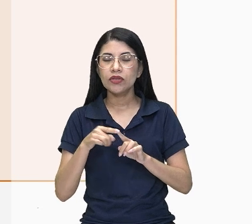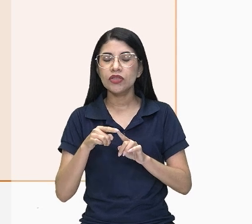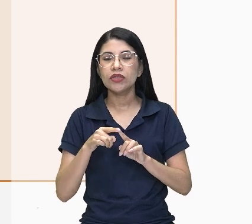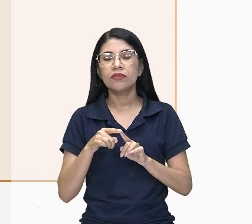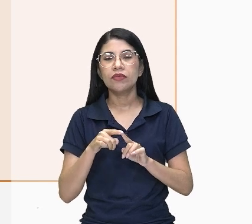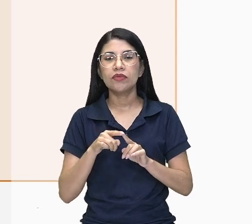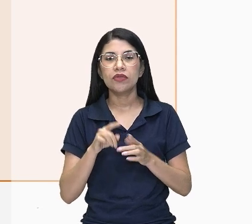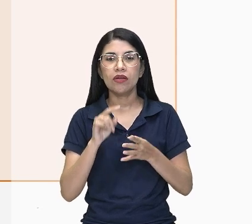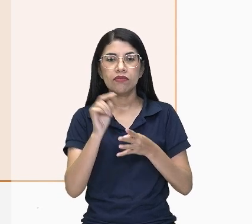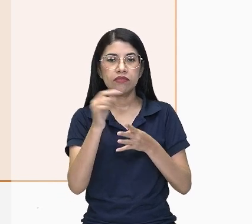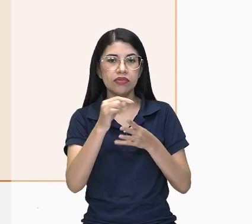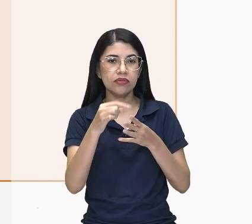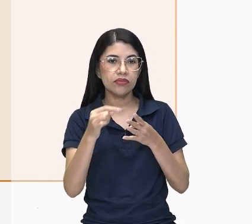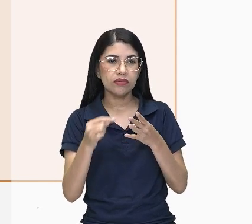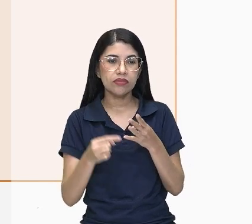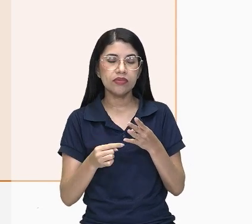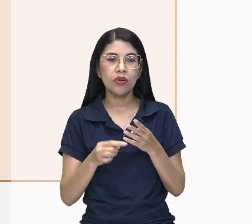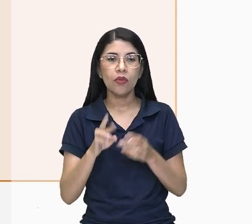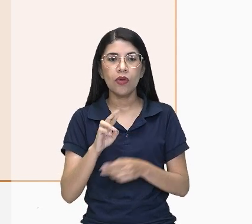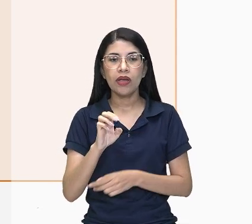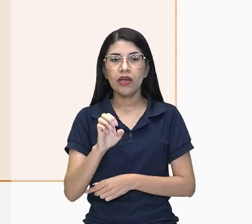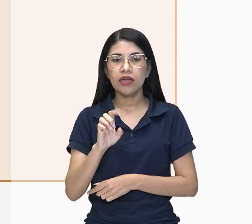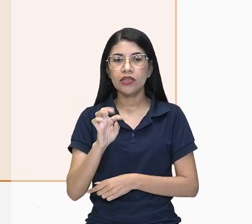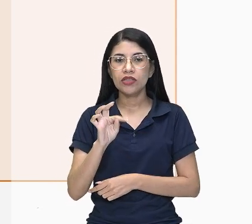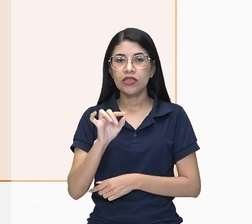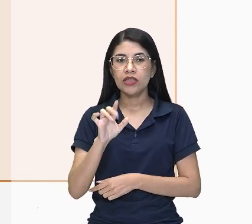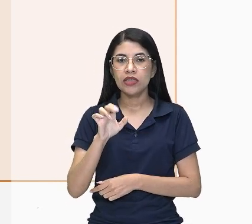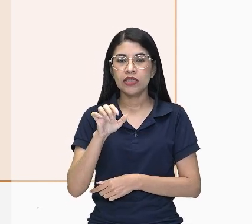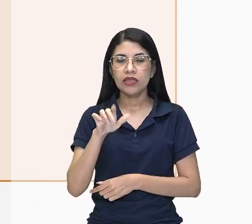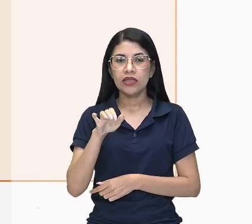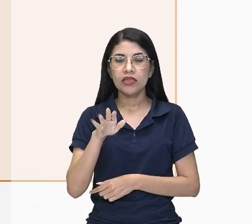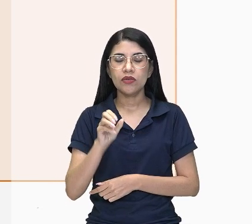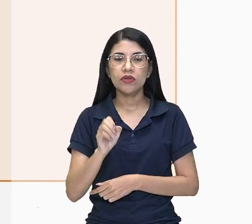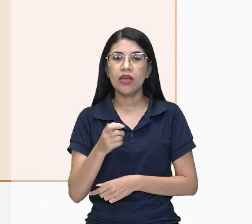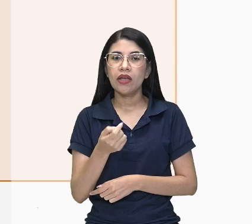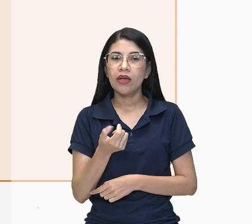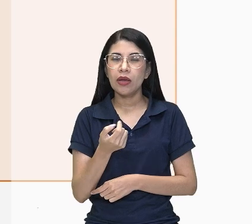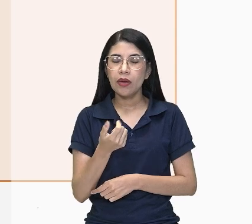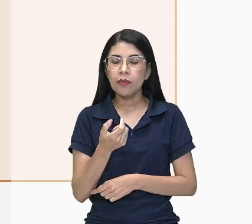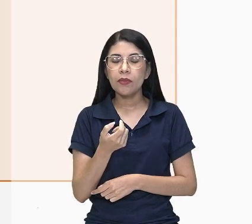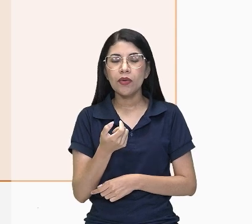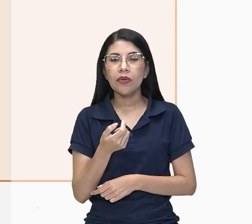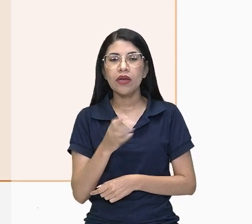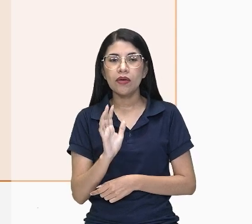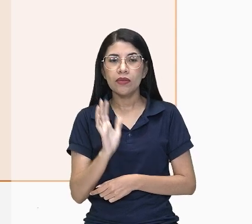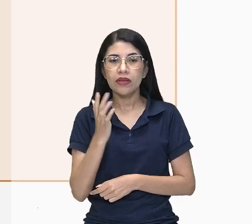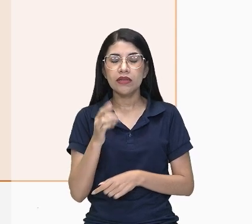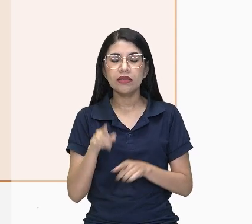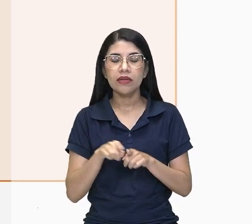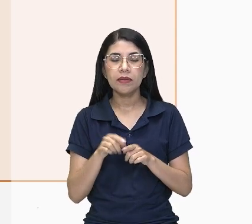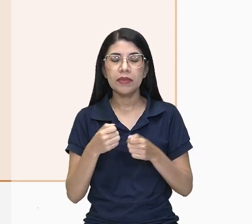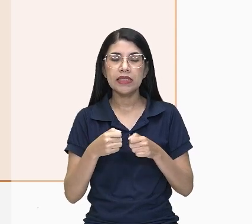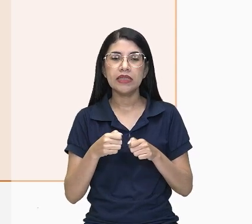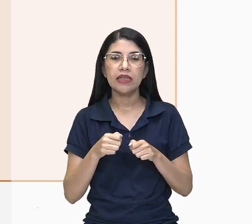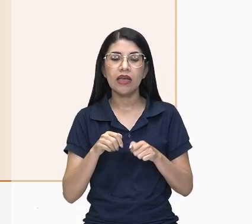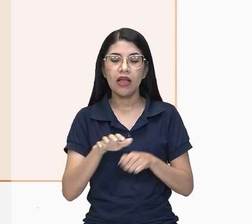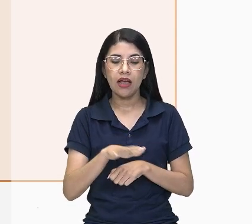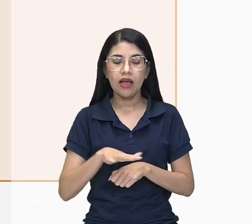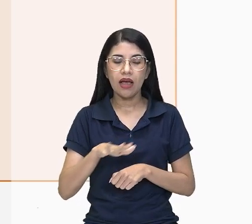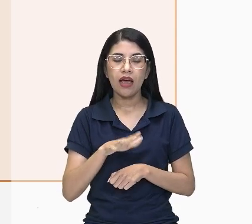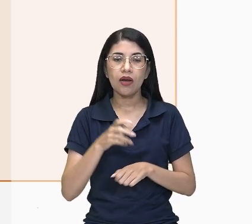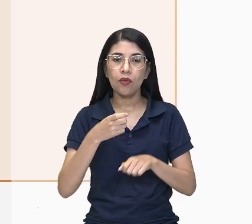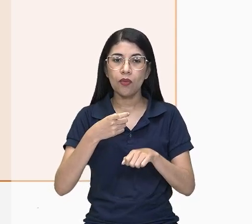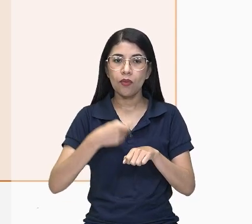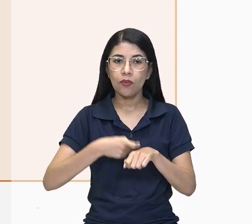entrelaçados. Então, os canais retilíneos, eles são pouco frequentes e requerem um leito rochoso homogêneo.